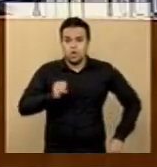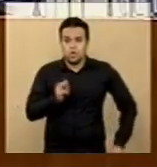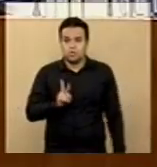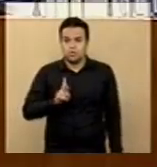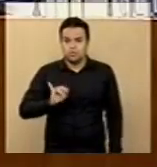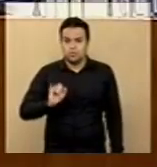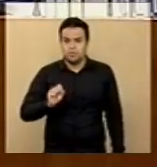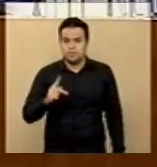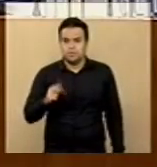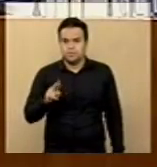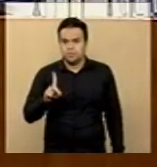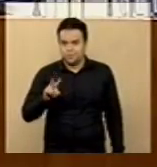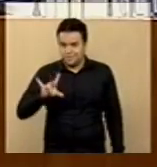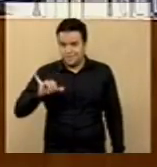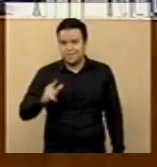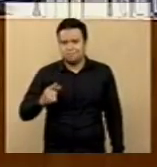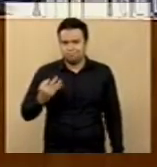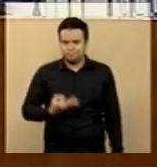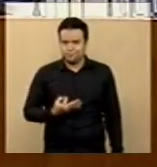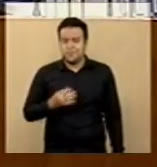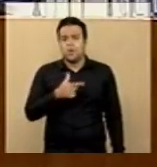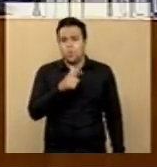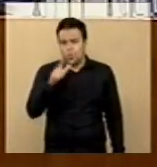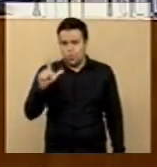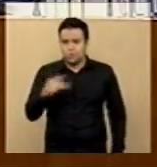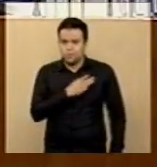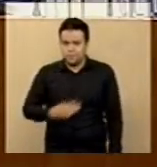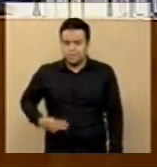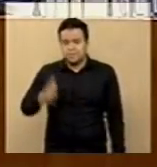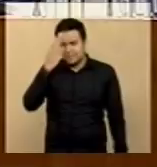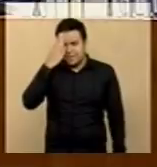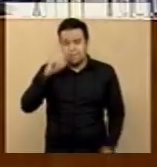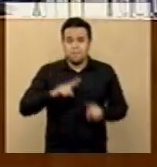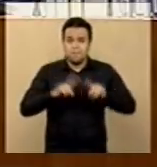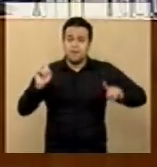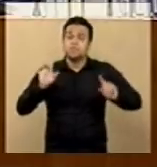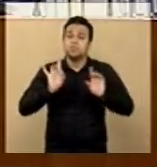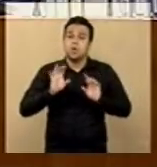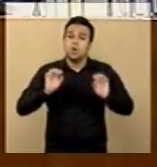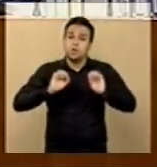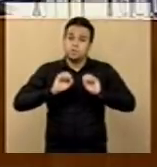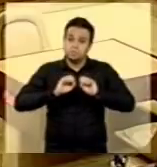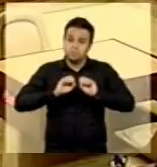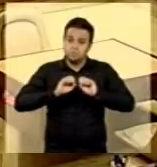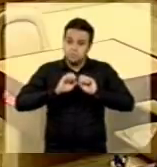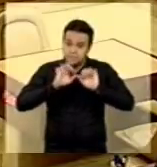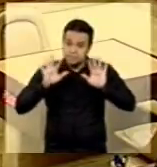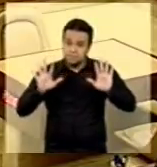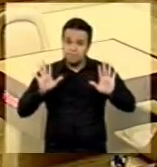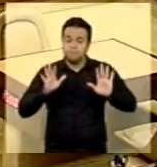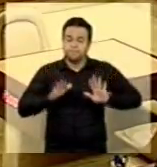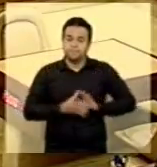claro, tenho certeza que todos os senhores ministros sabem disso, mas só para esclarecimento de que nós temos uma larga